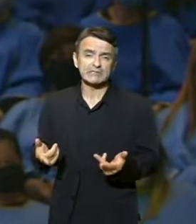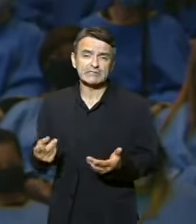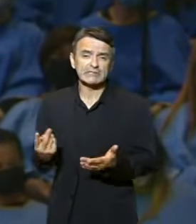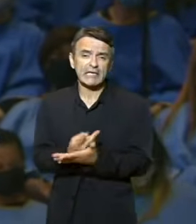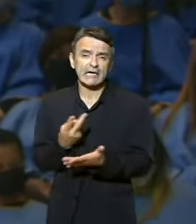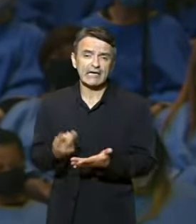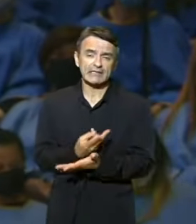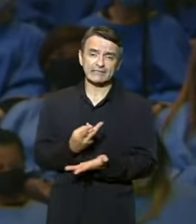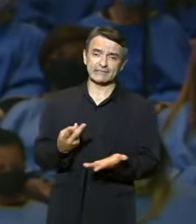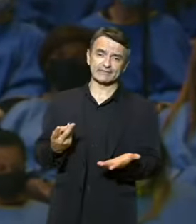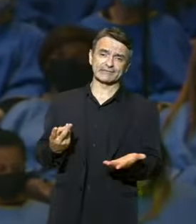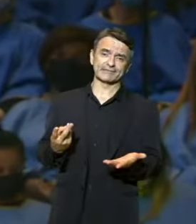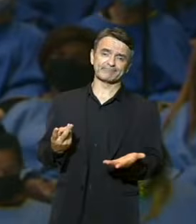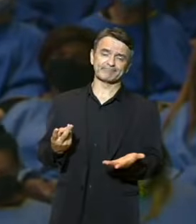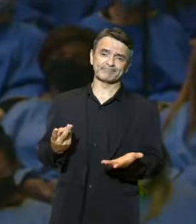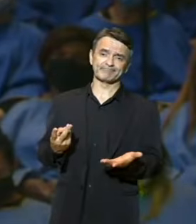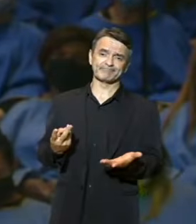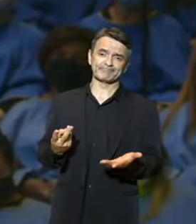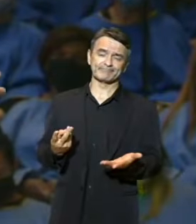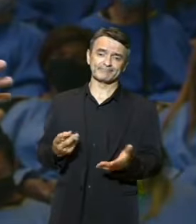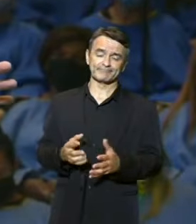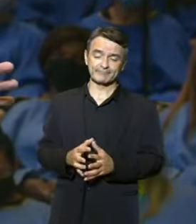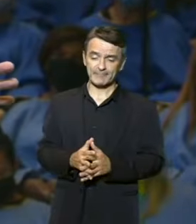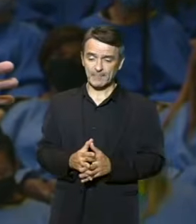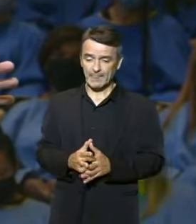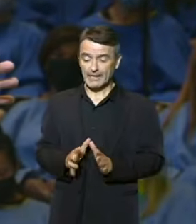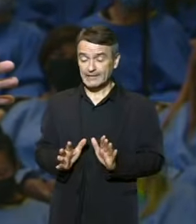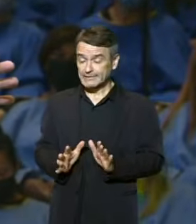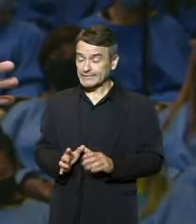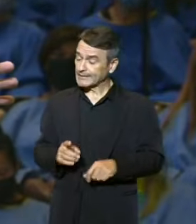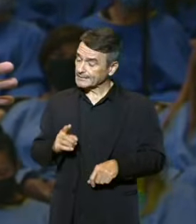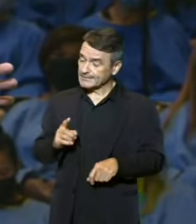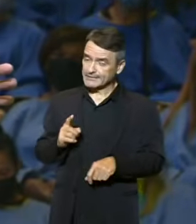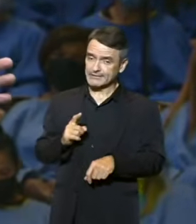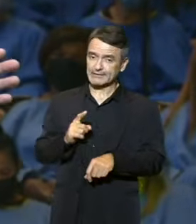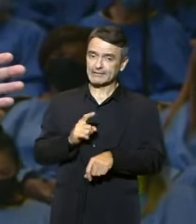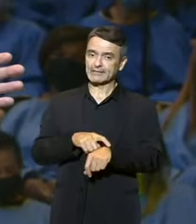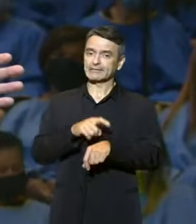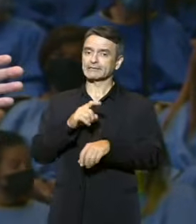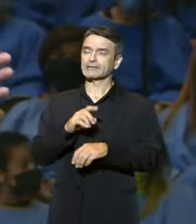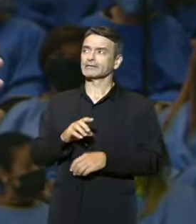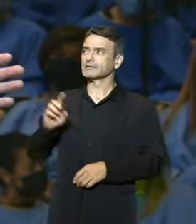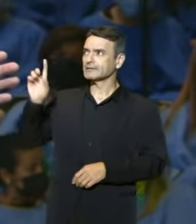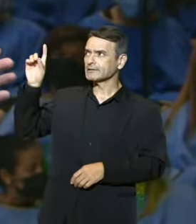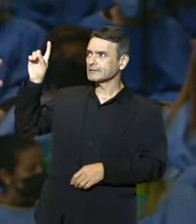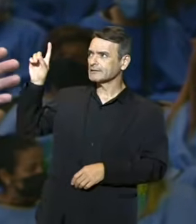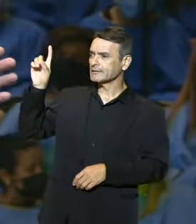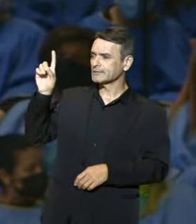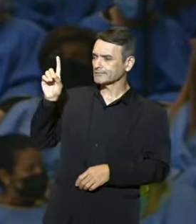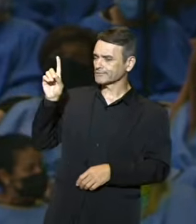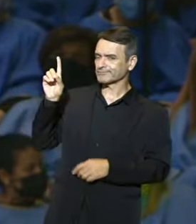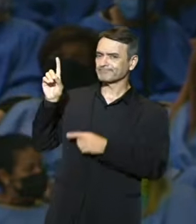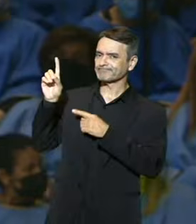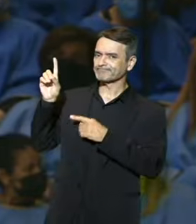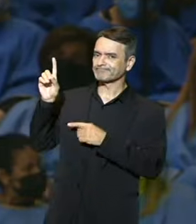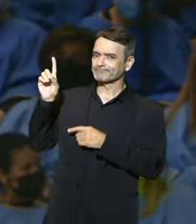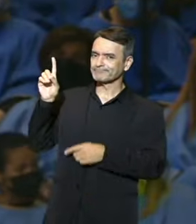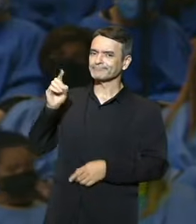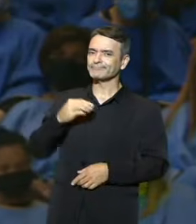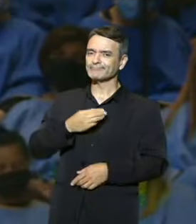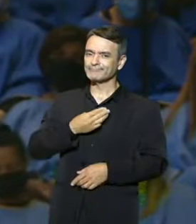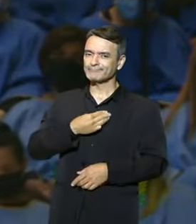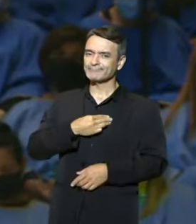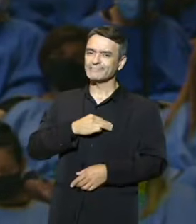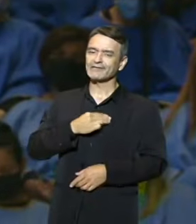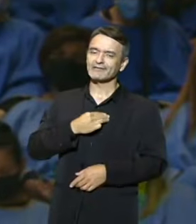lençóis. E aí, nessa hora, Deus ainda age com